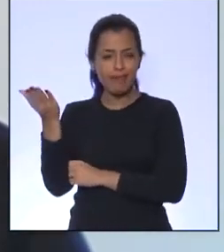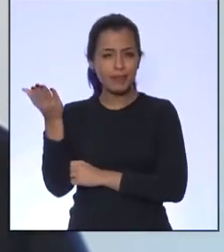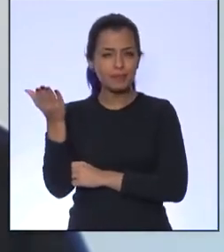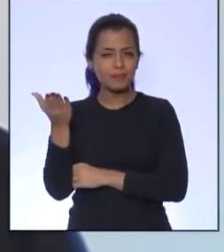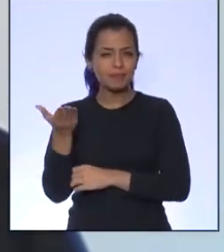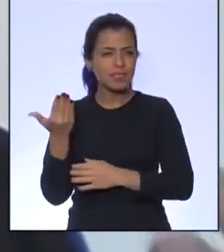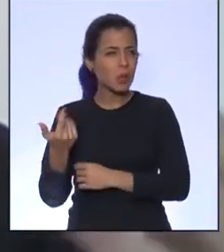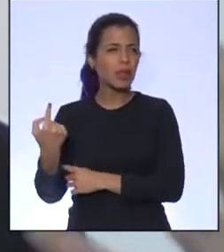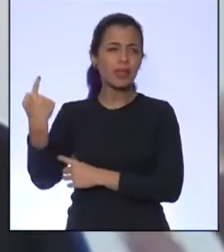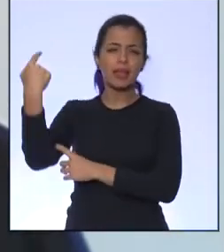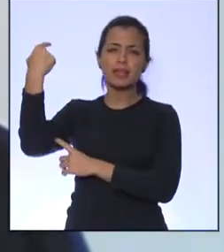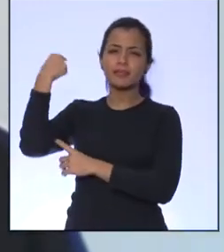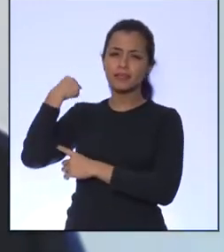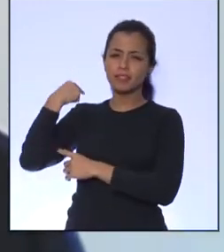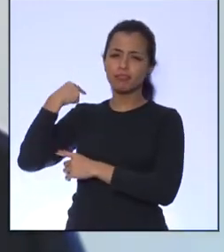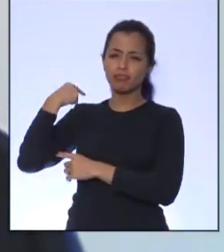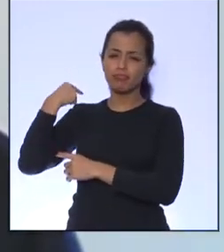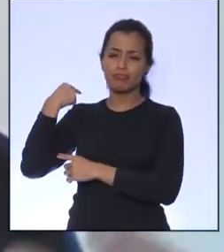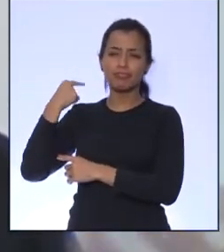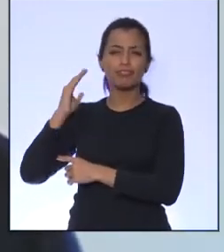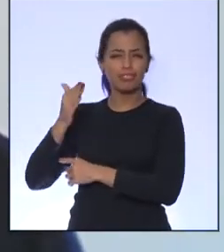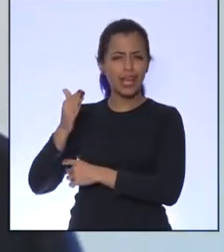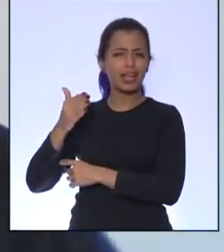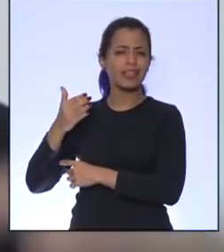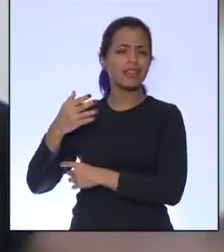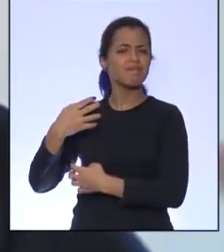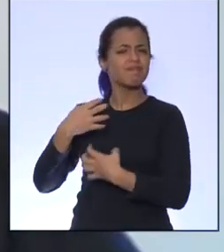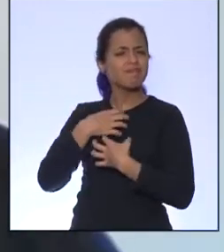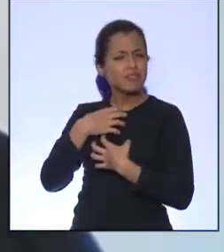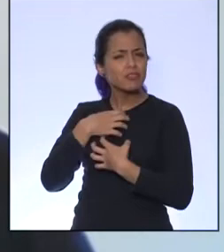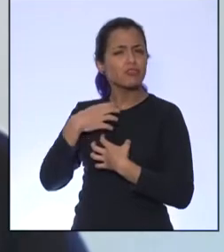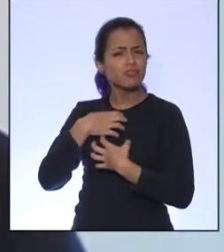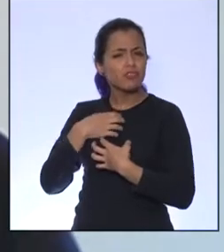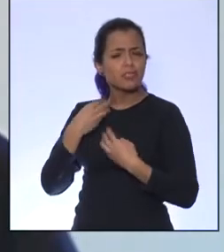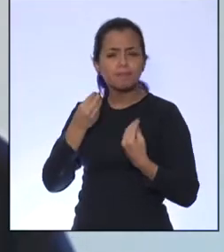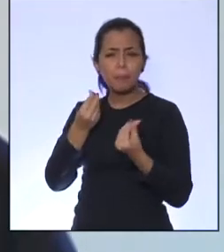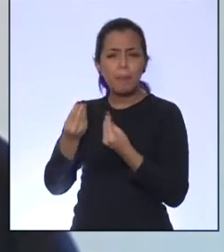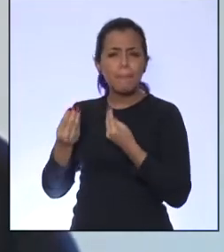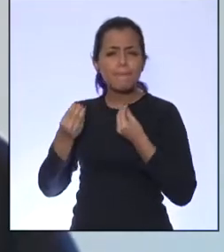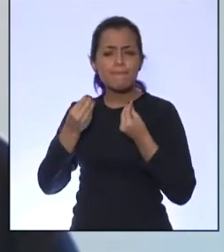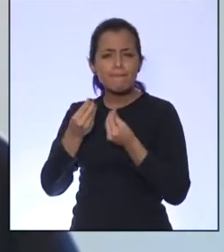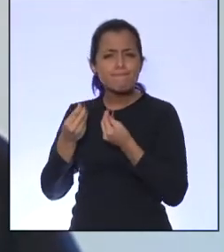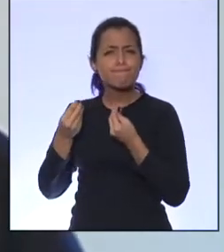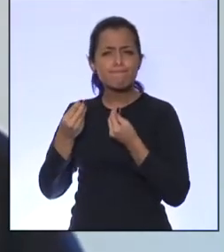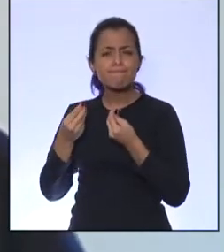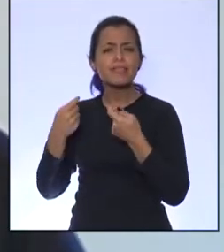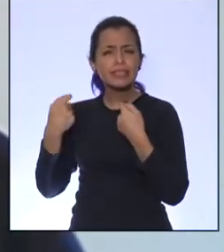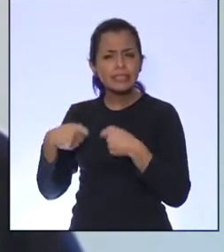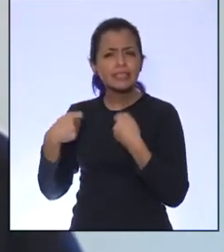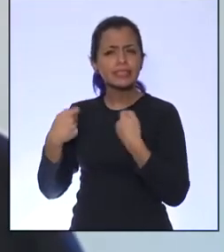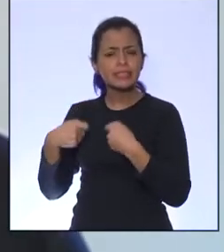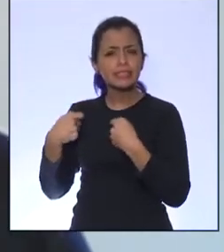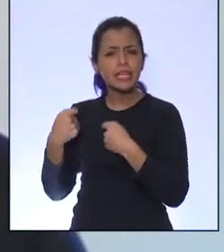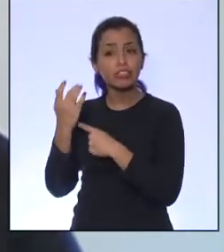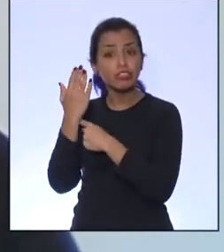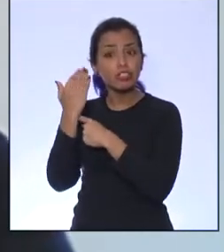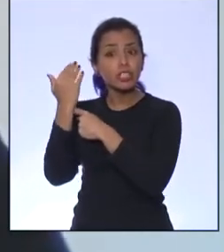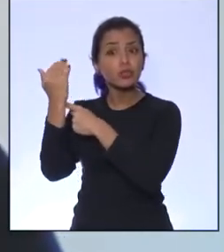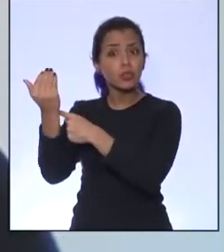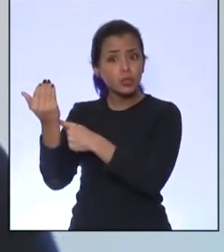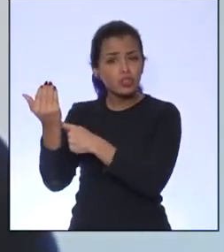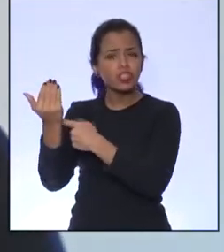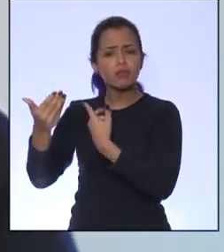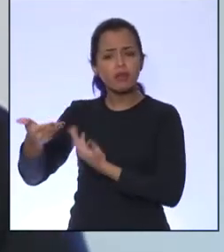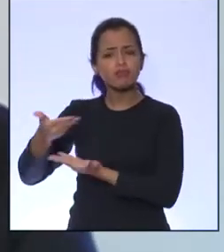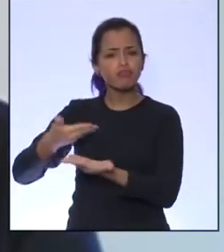já vinha sentindo a necessidade de trazer mais essas tecnologias para